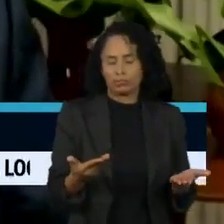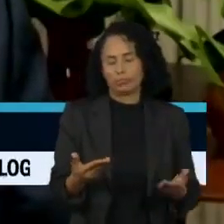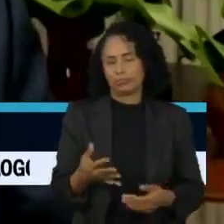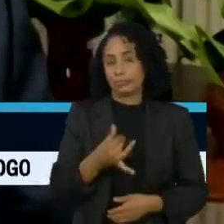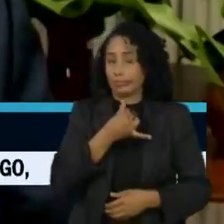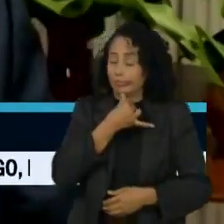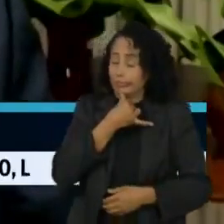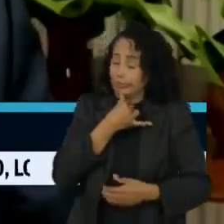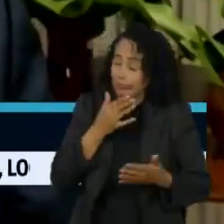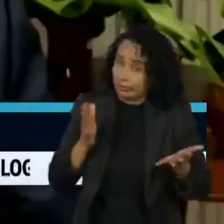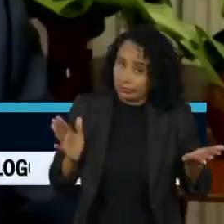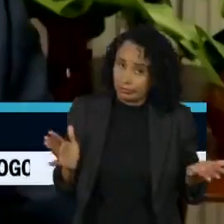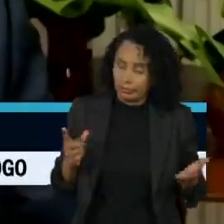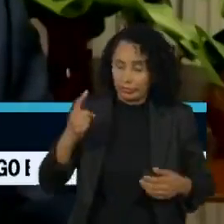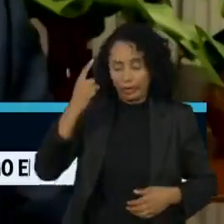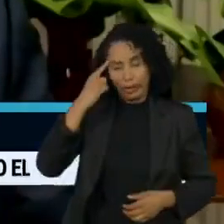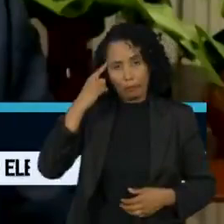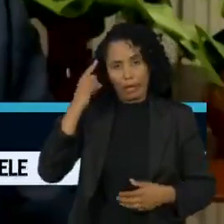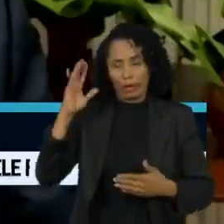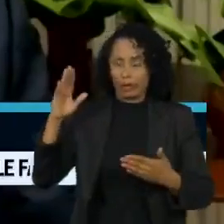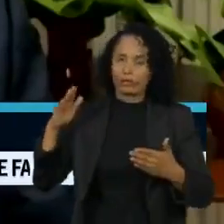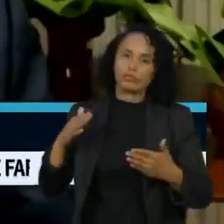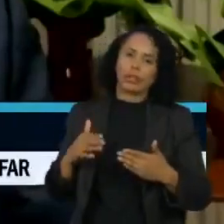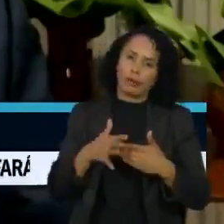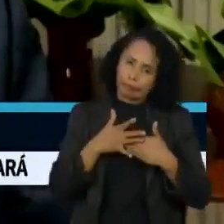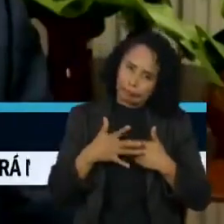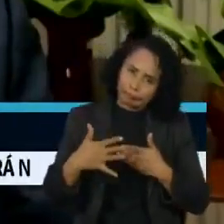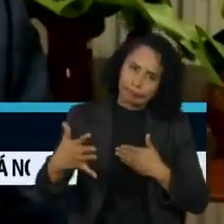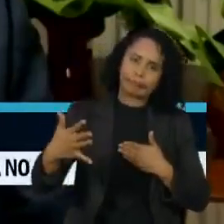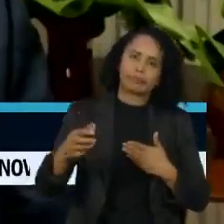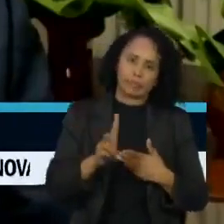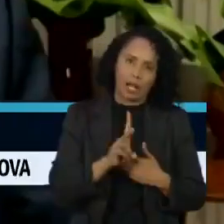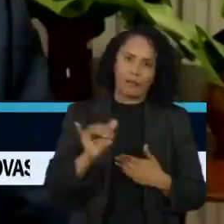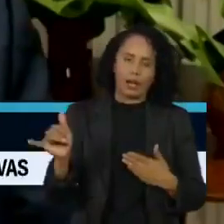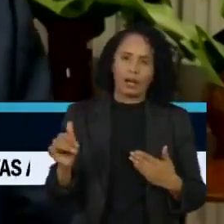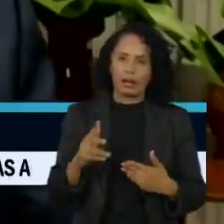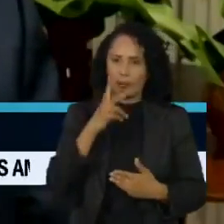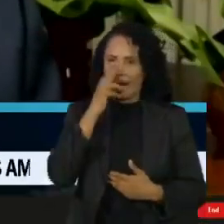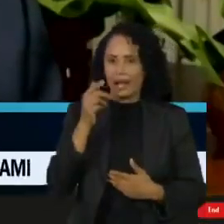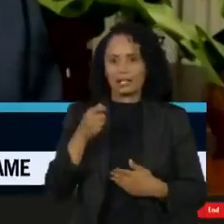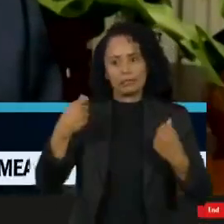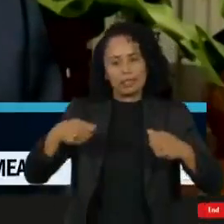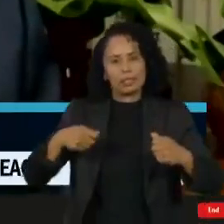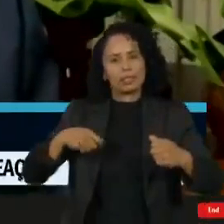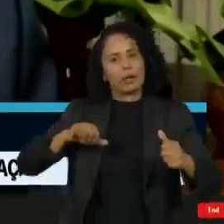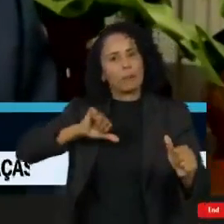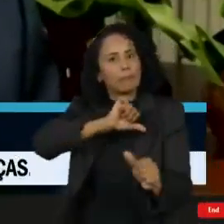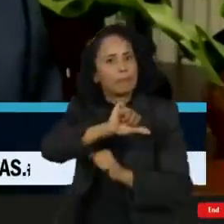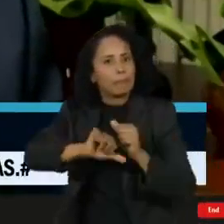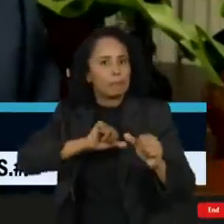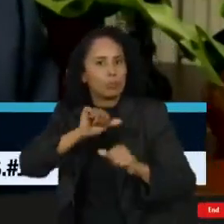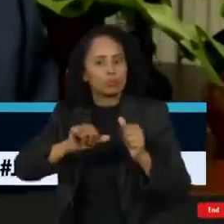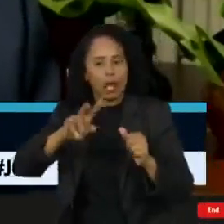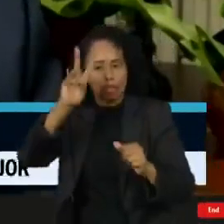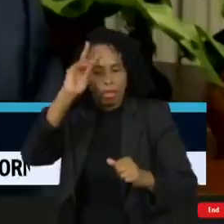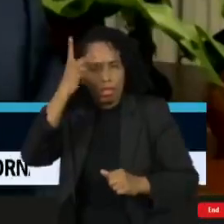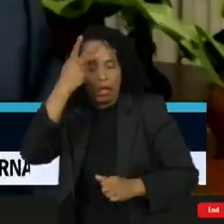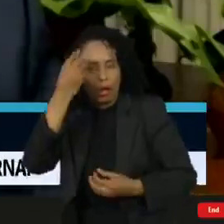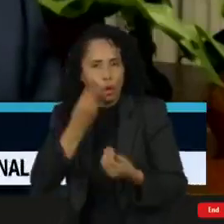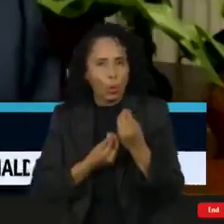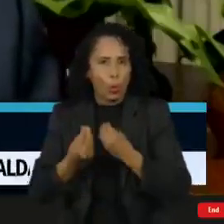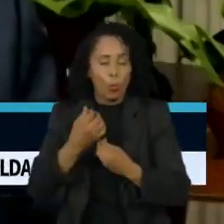Infelizmente, penso que por um bom tempo ainda, se não houver, né, uma mudança profunda e imediata na possibilidade de